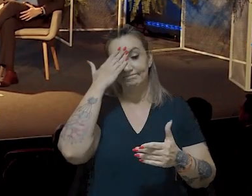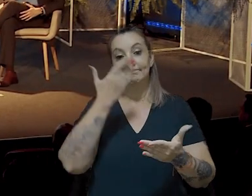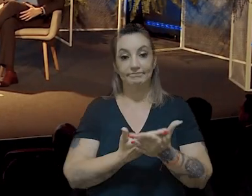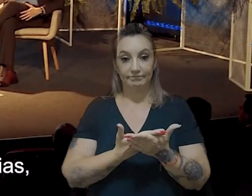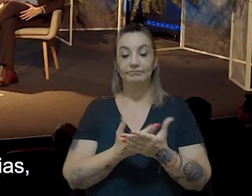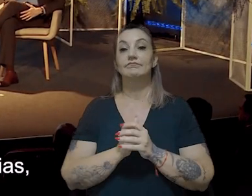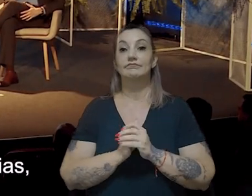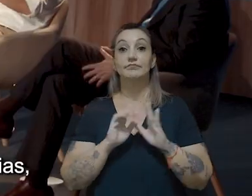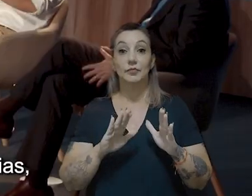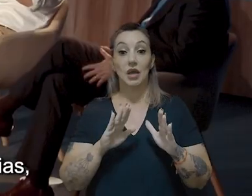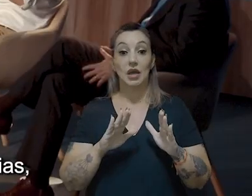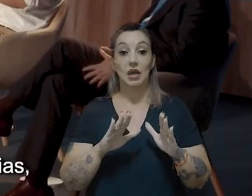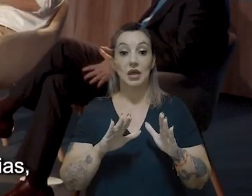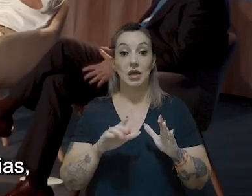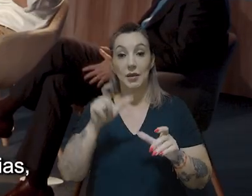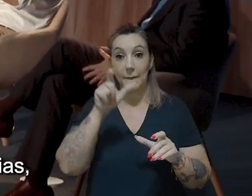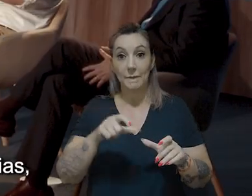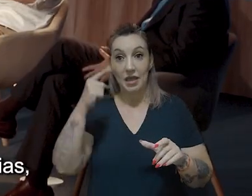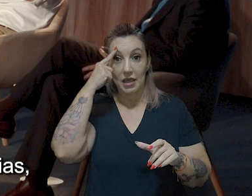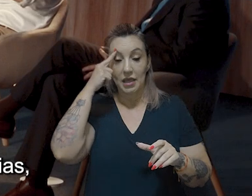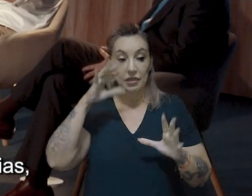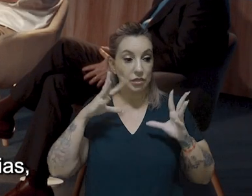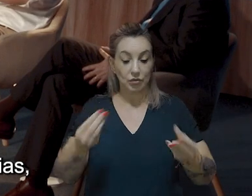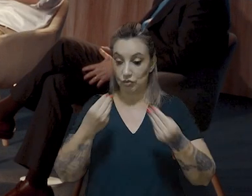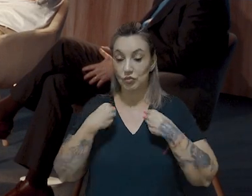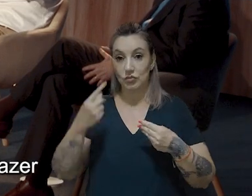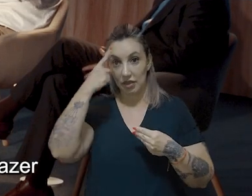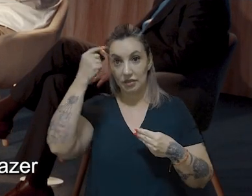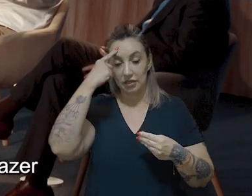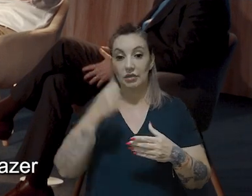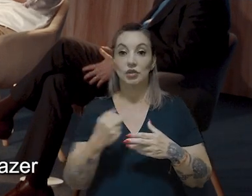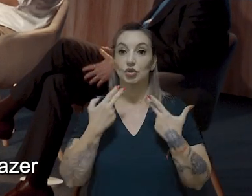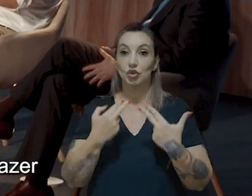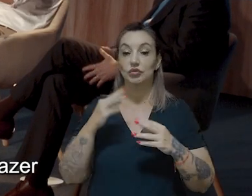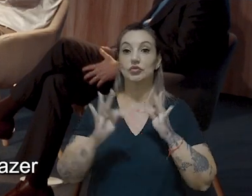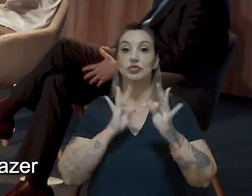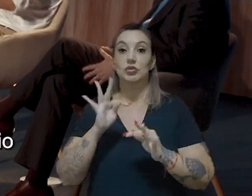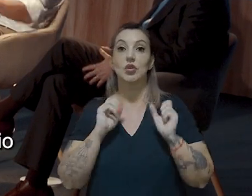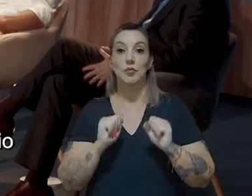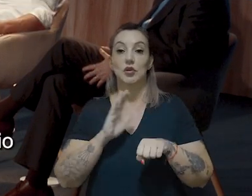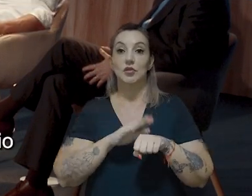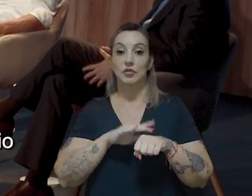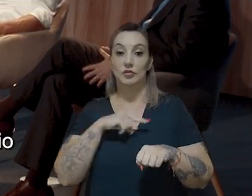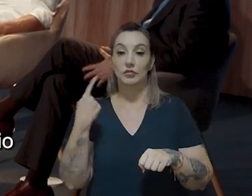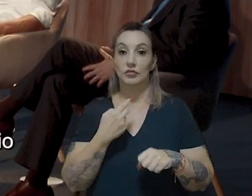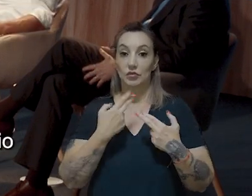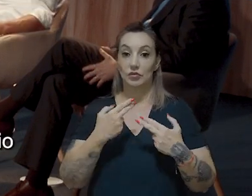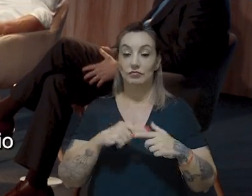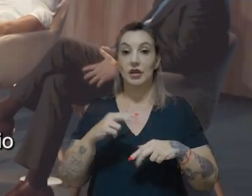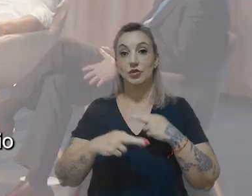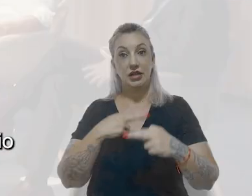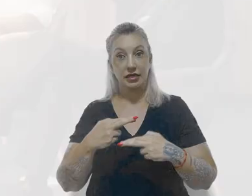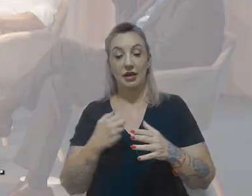acredita mas a gente com essa cabeça que tá o tempo todo trazendo ideia tem inovação tecnologia que pode fazer com que a gente tem um negócio cada vez mais